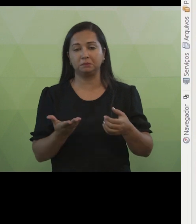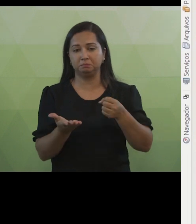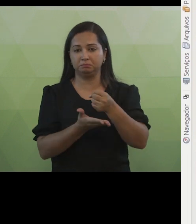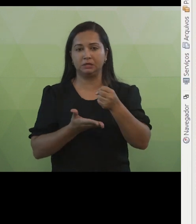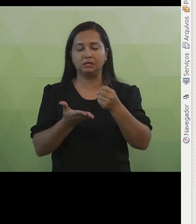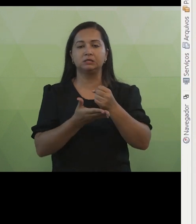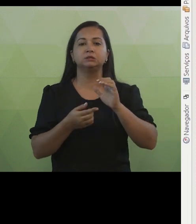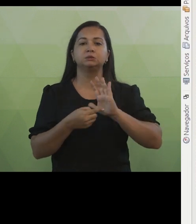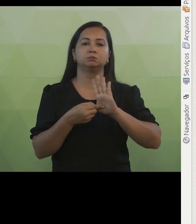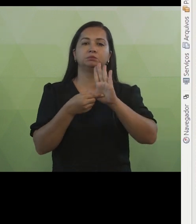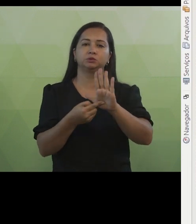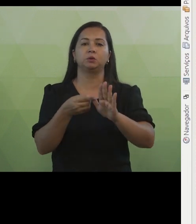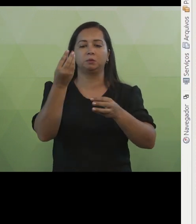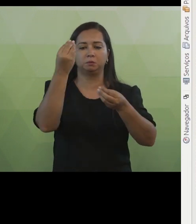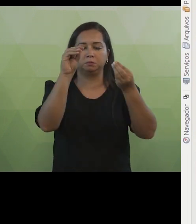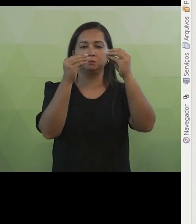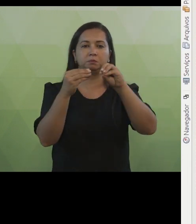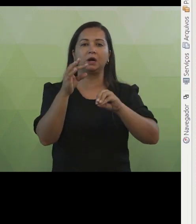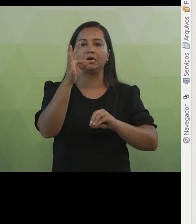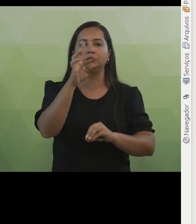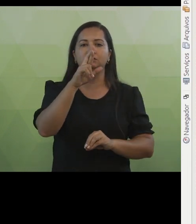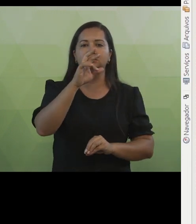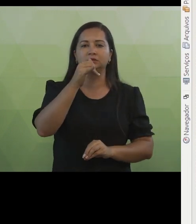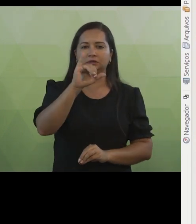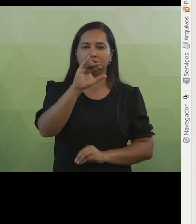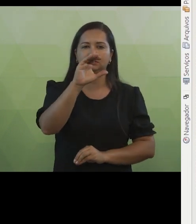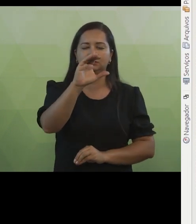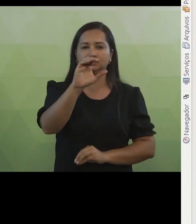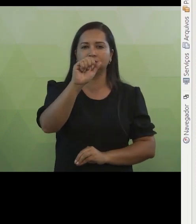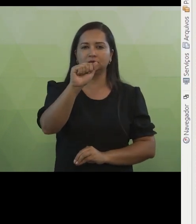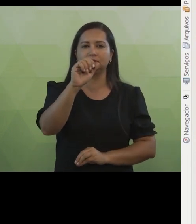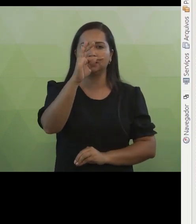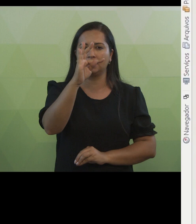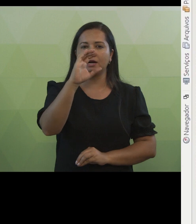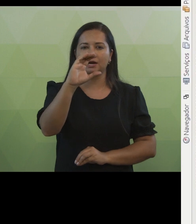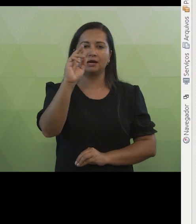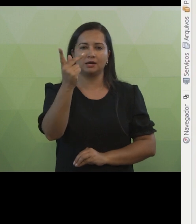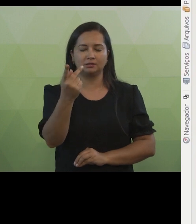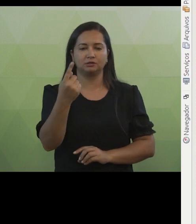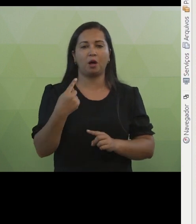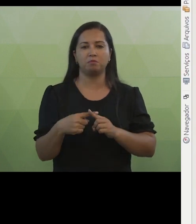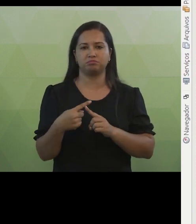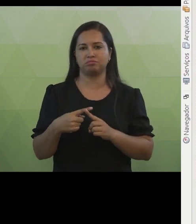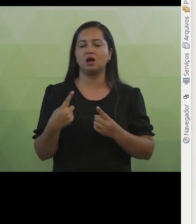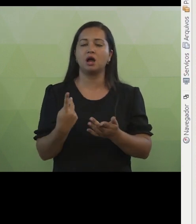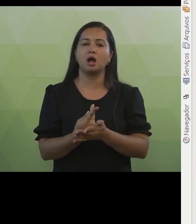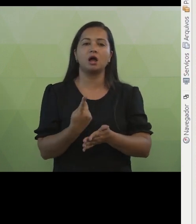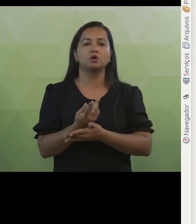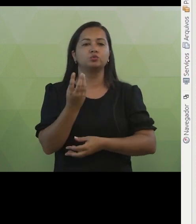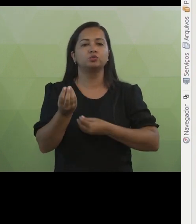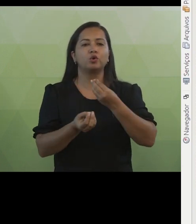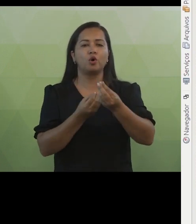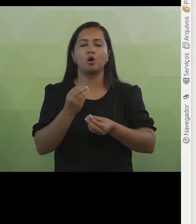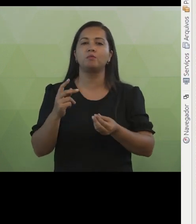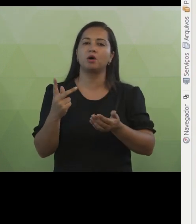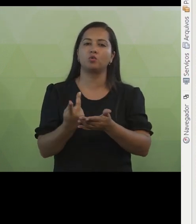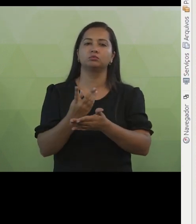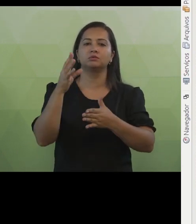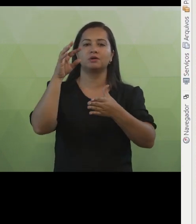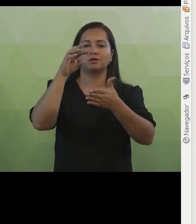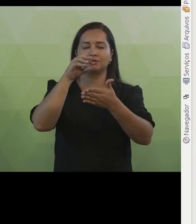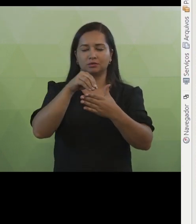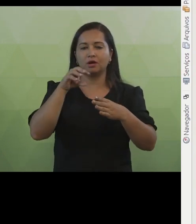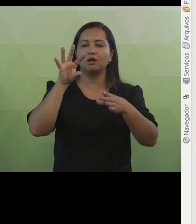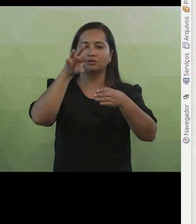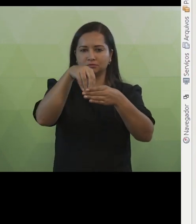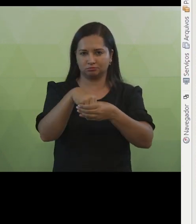básica, demonstramos a aplicação do bloco try-catch para tratamento de erros dentro da nossa aplicação, o que torna ela